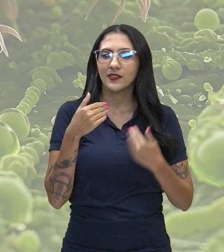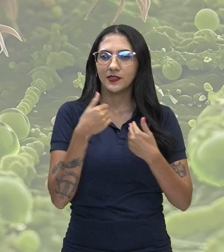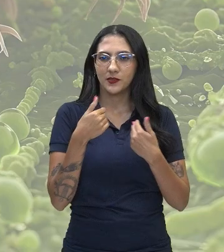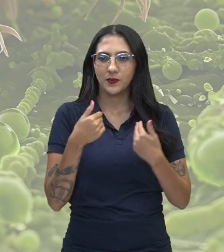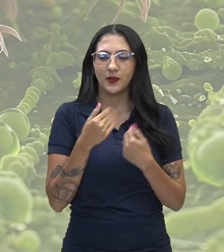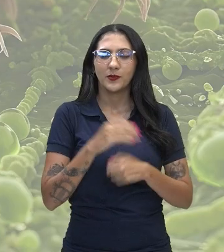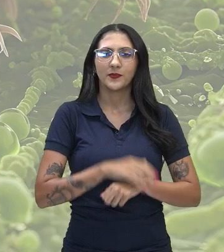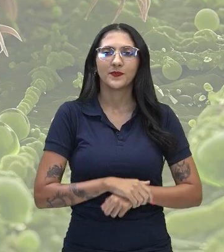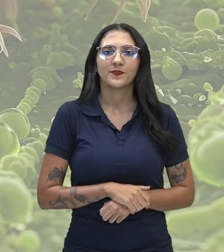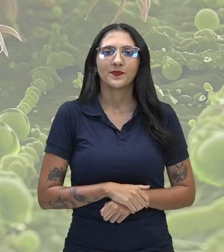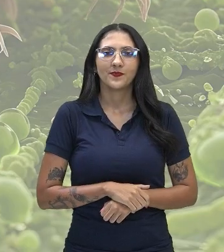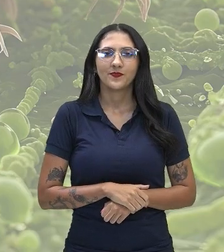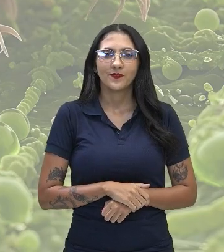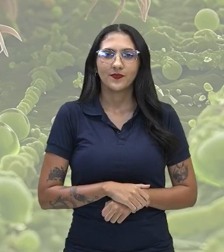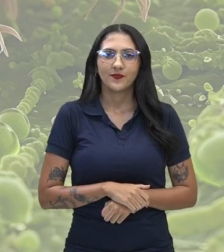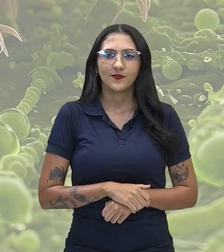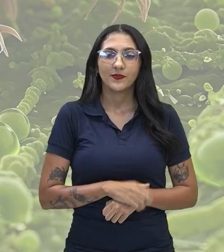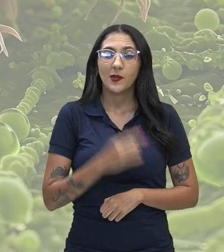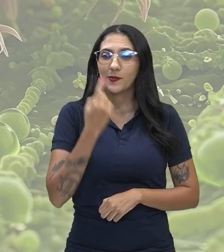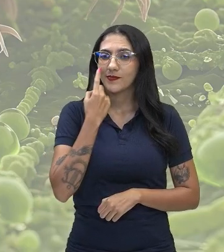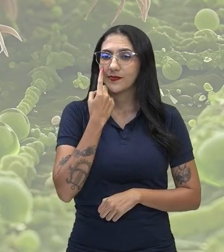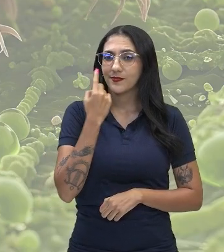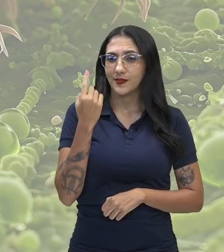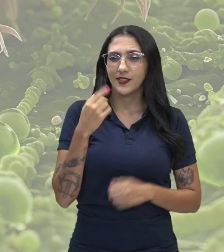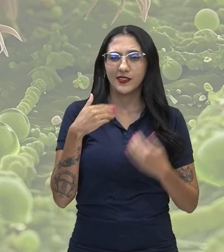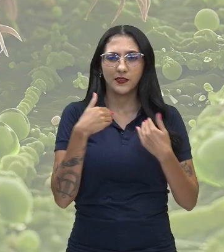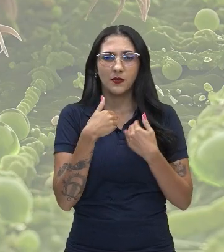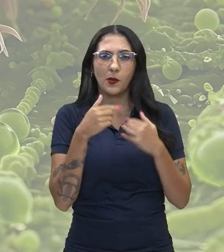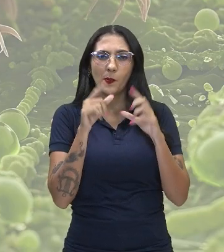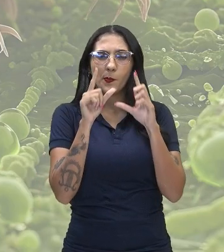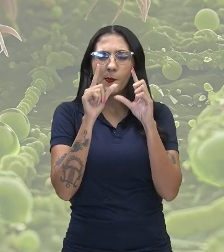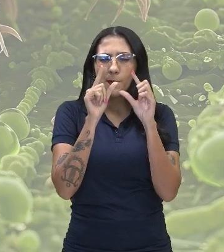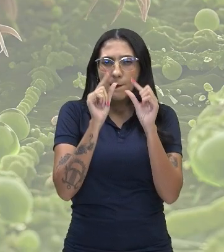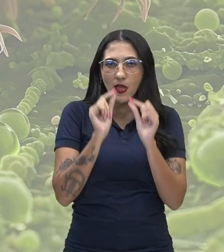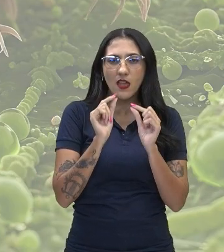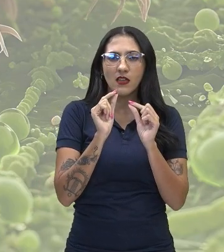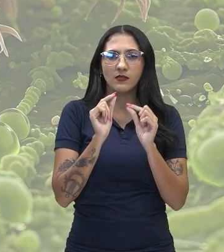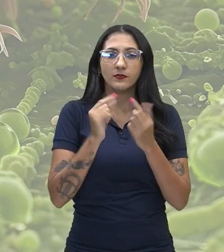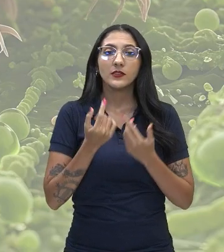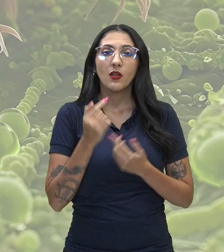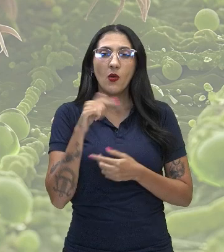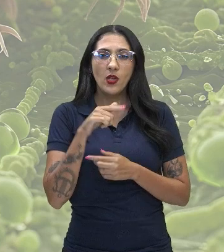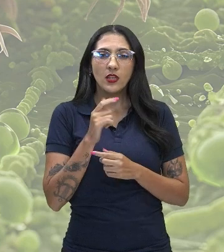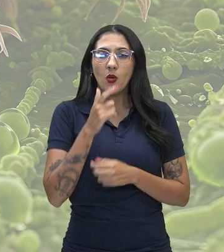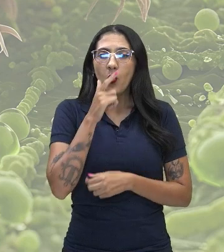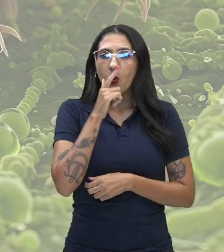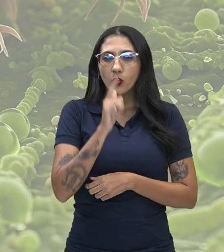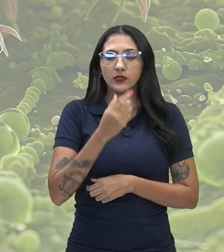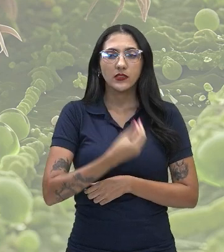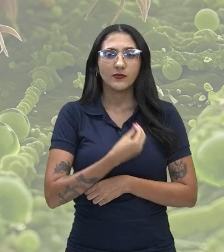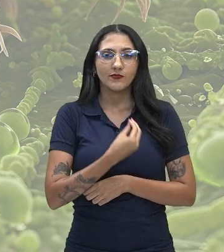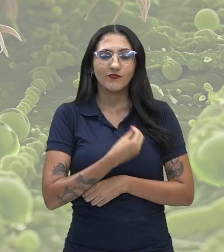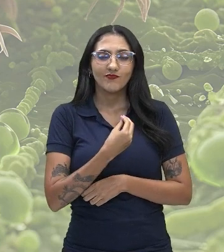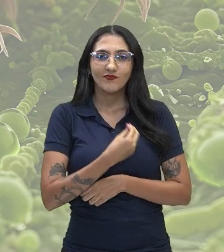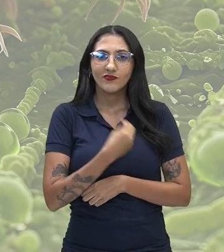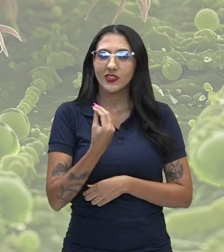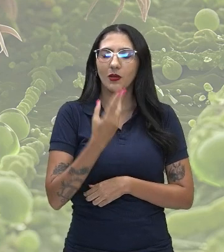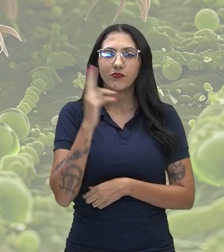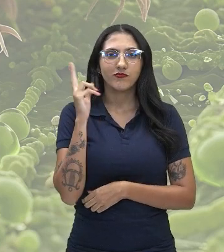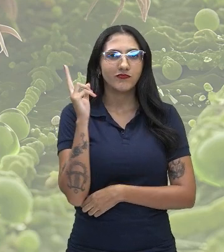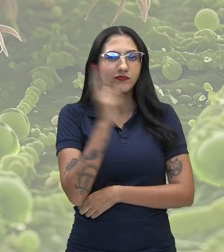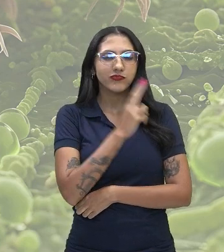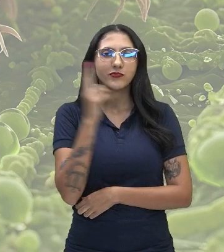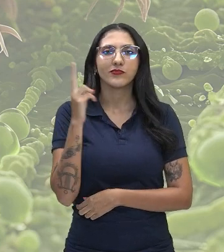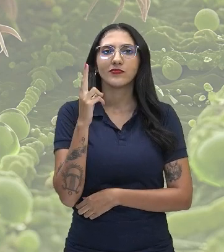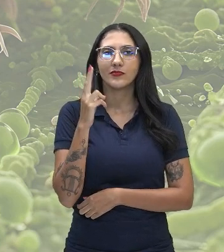português. É esse animal bem pequenininho, né? E ele consegue viver em condições